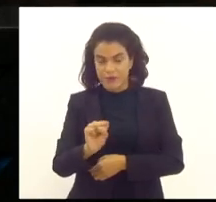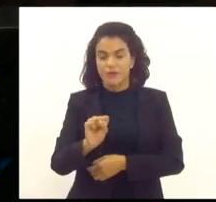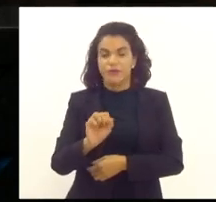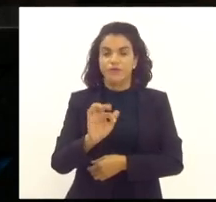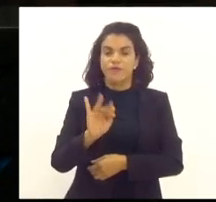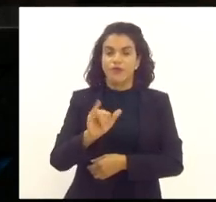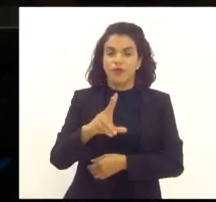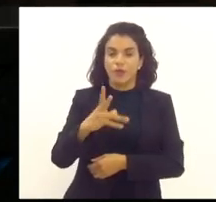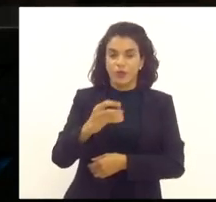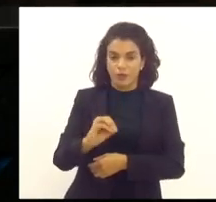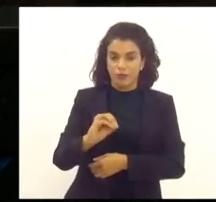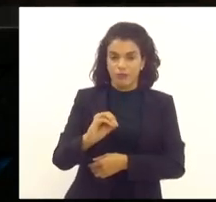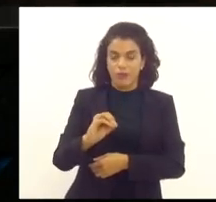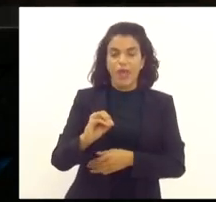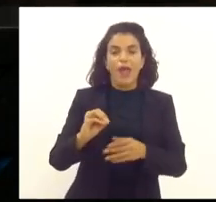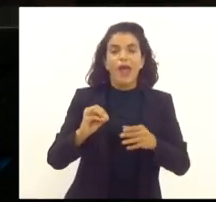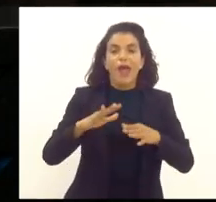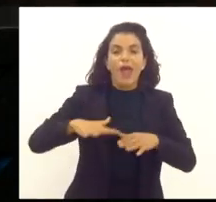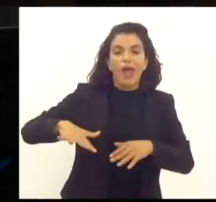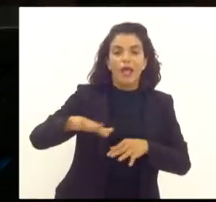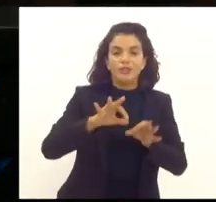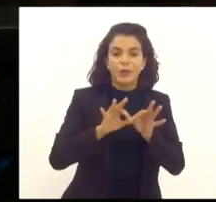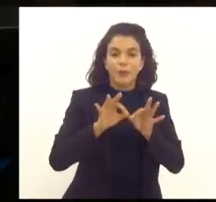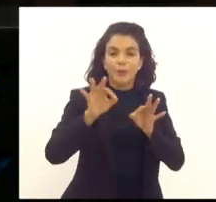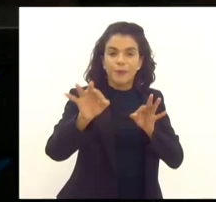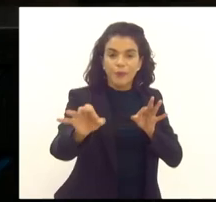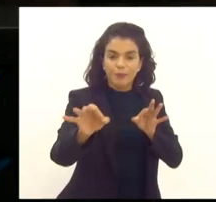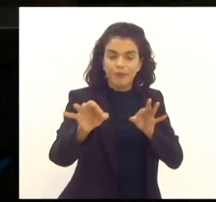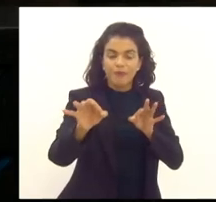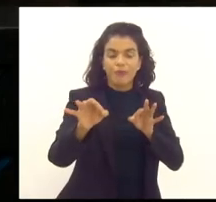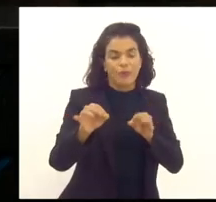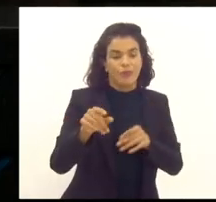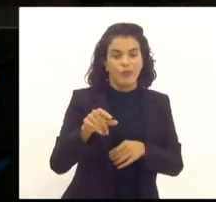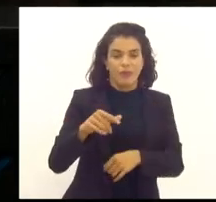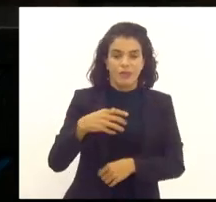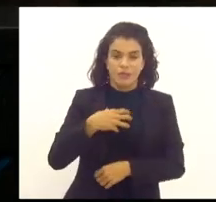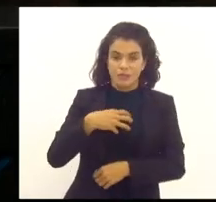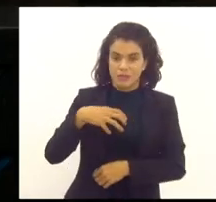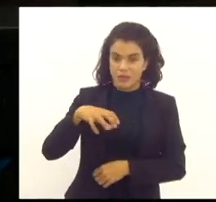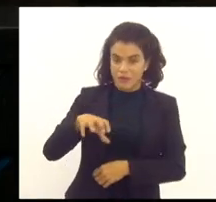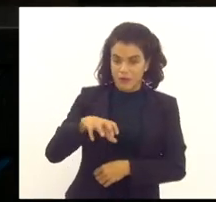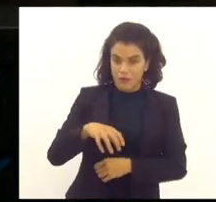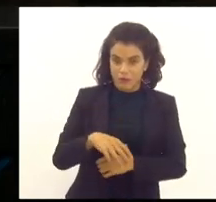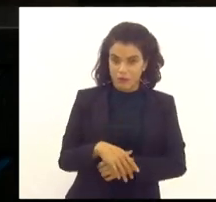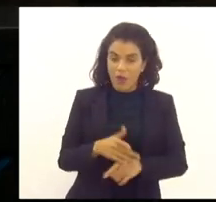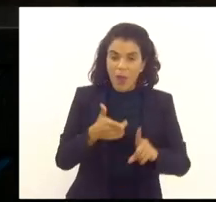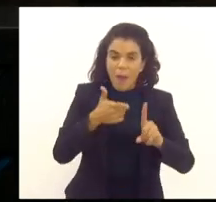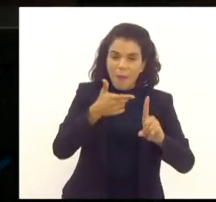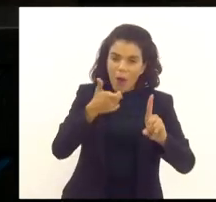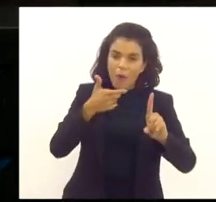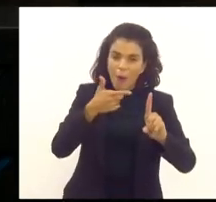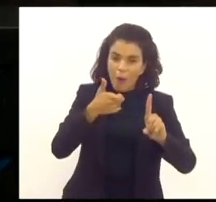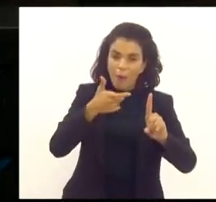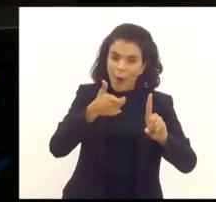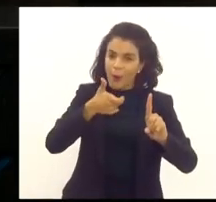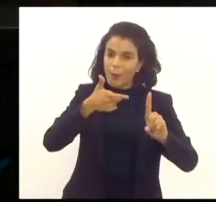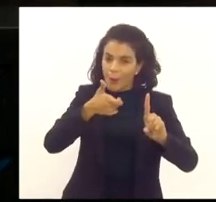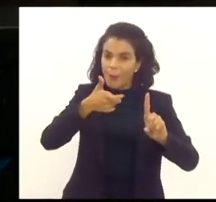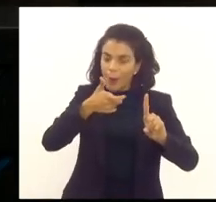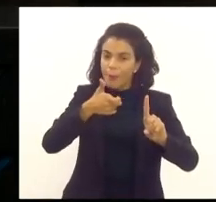de Salvador foi assassinada a tiros crime